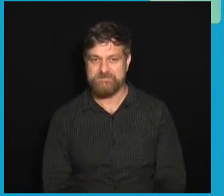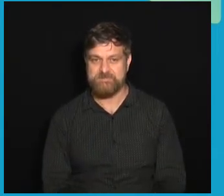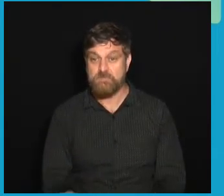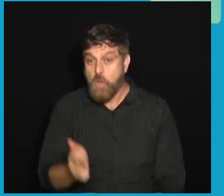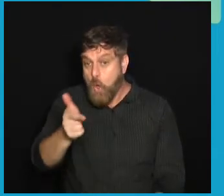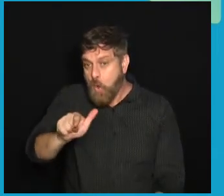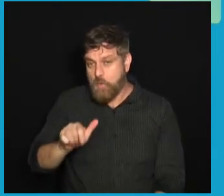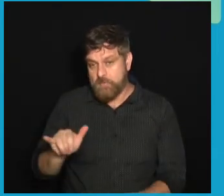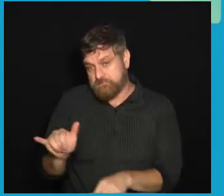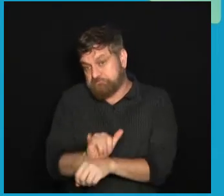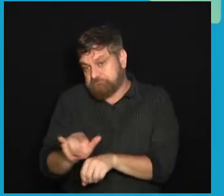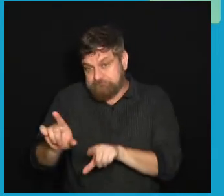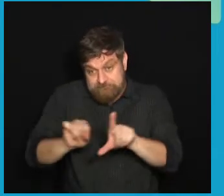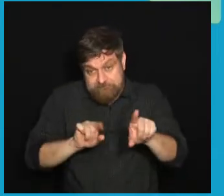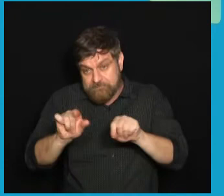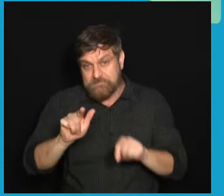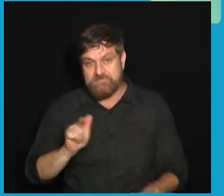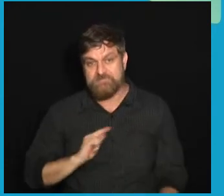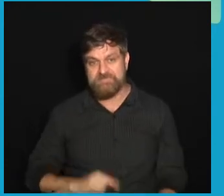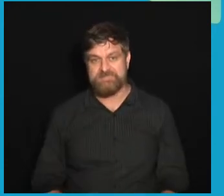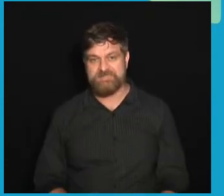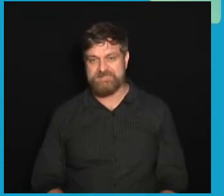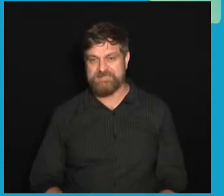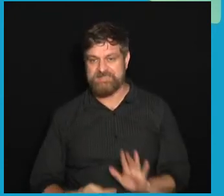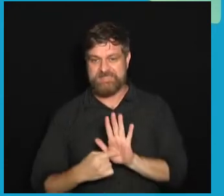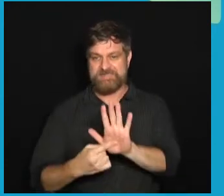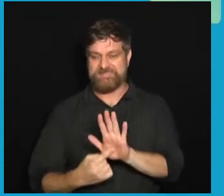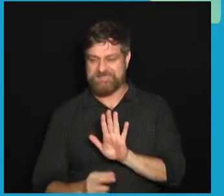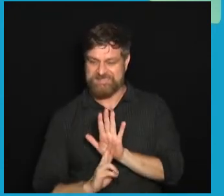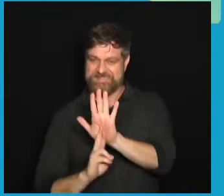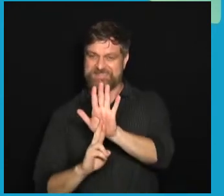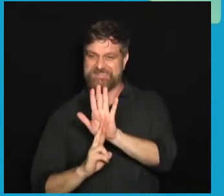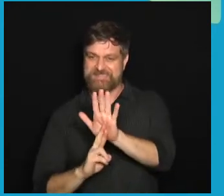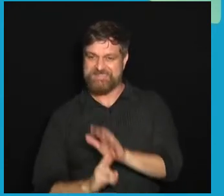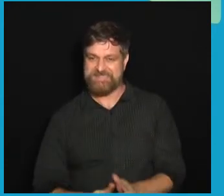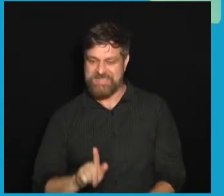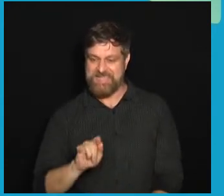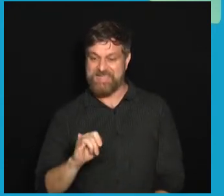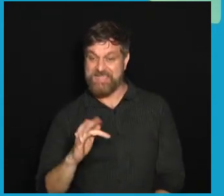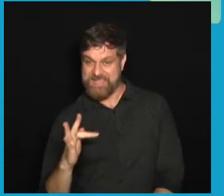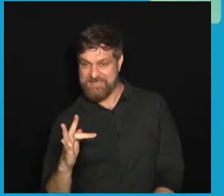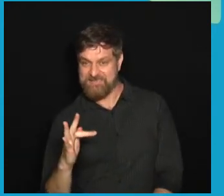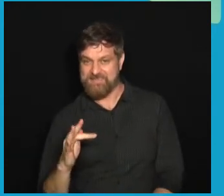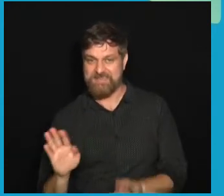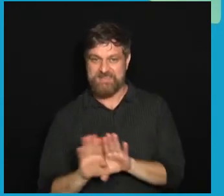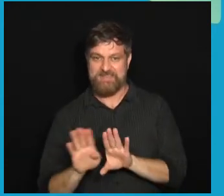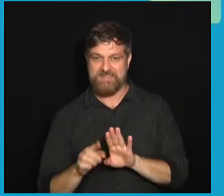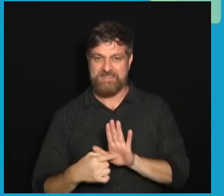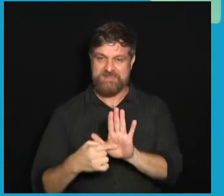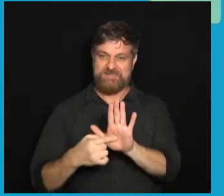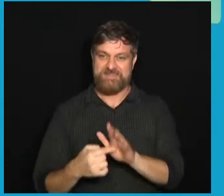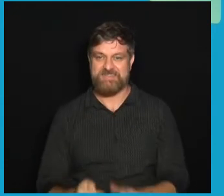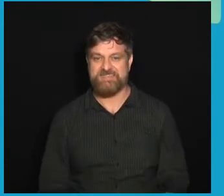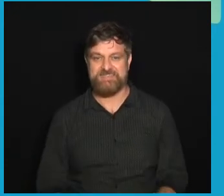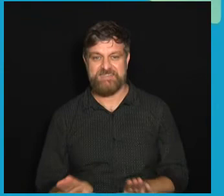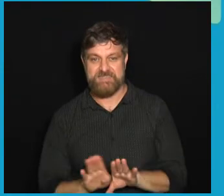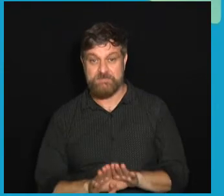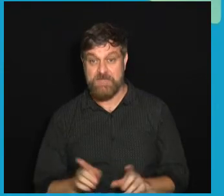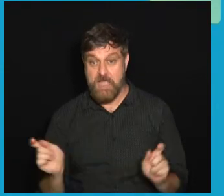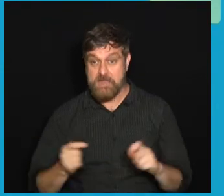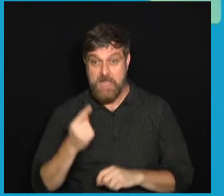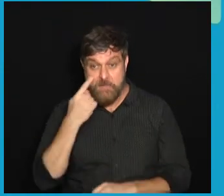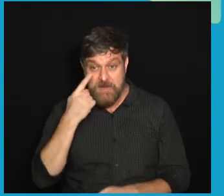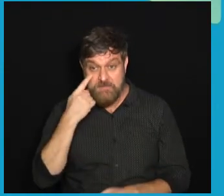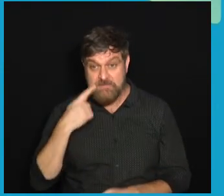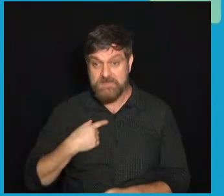Outra opção é escolher um GIF que te represente, e também publicar como Fleet. E você pode ver os Fleets